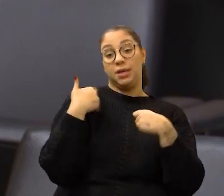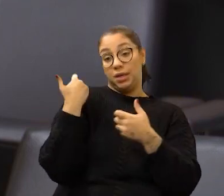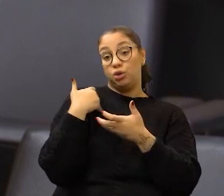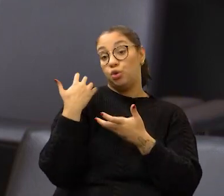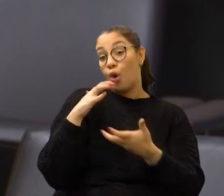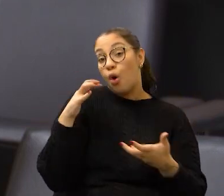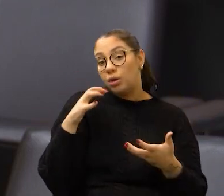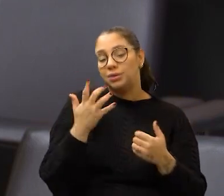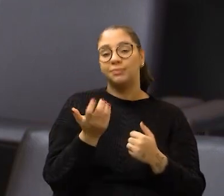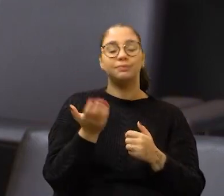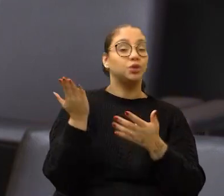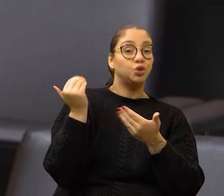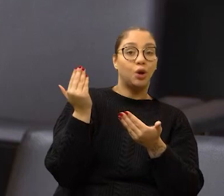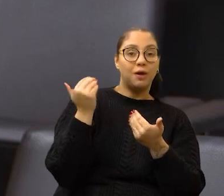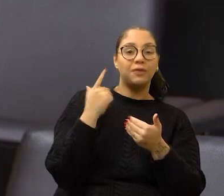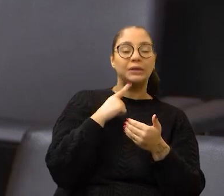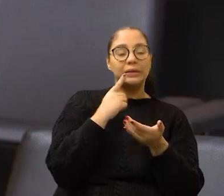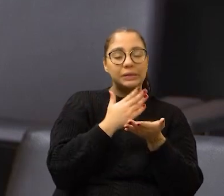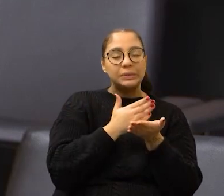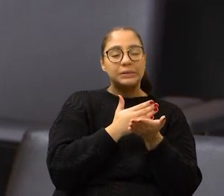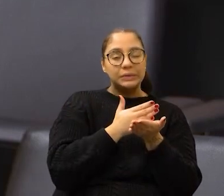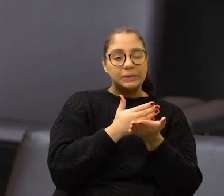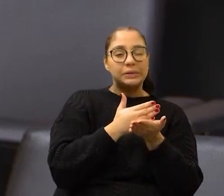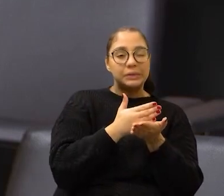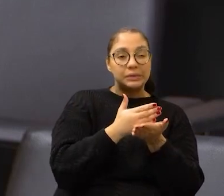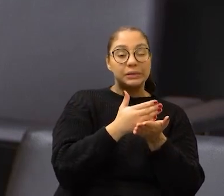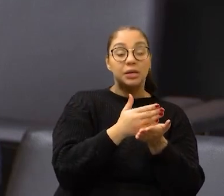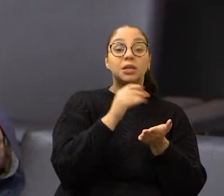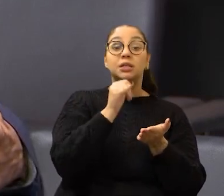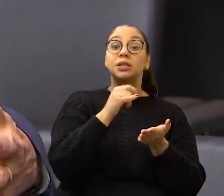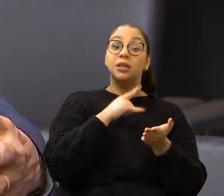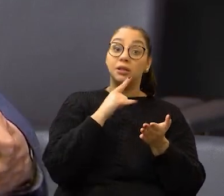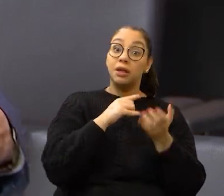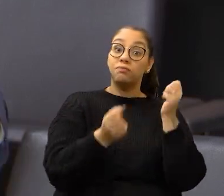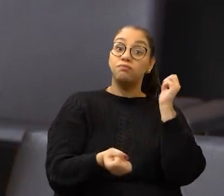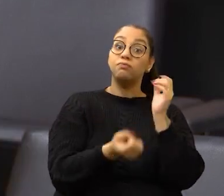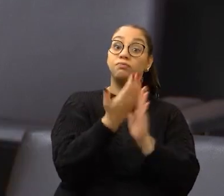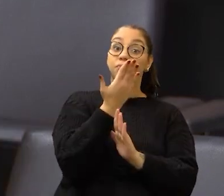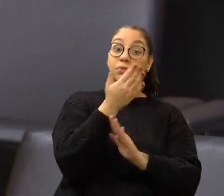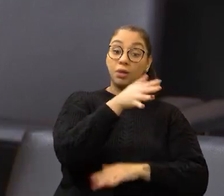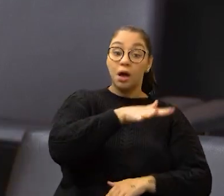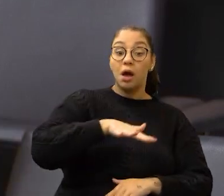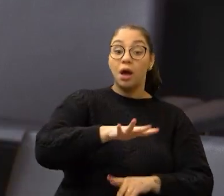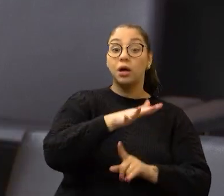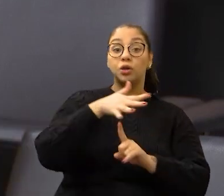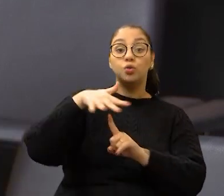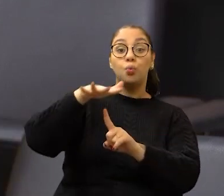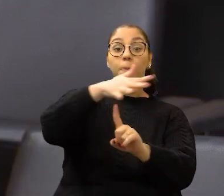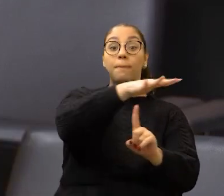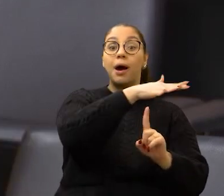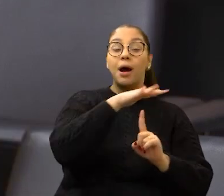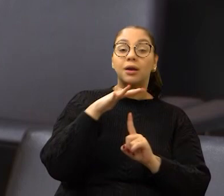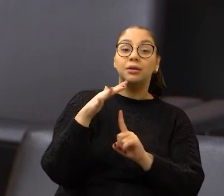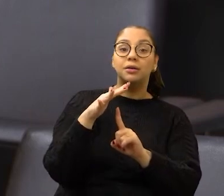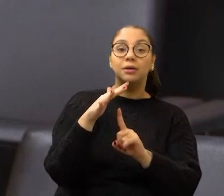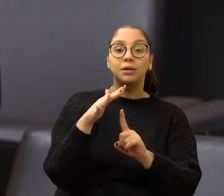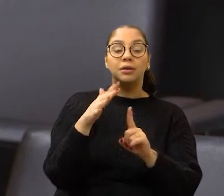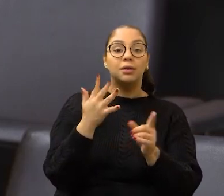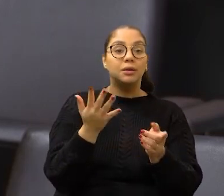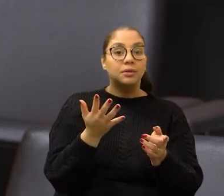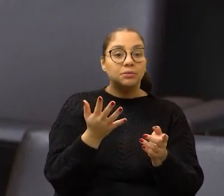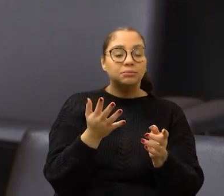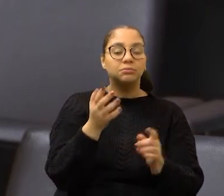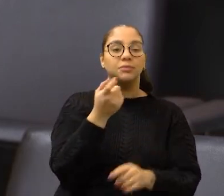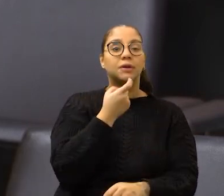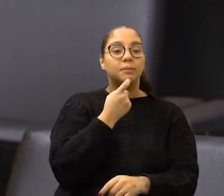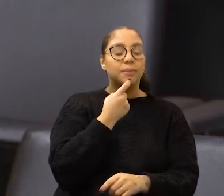idosas, jovens. Então, de uma forma muito tímida, trazendo essa questão para um parque, avisando